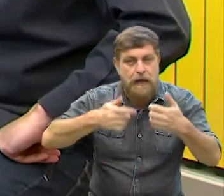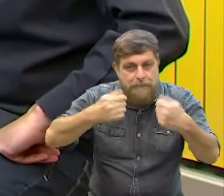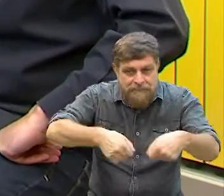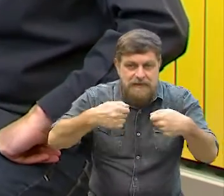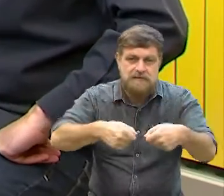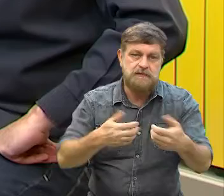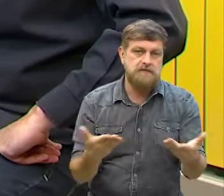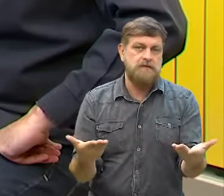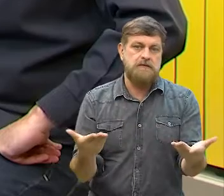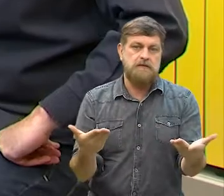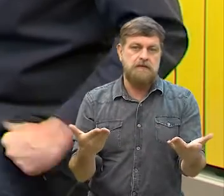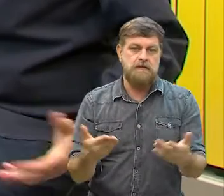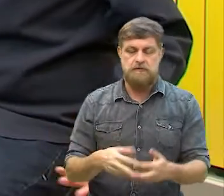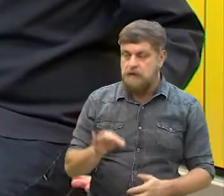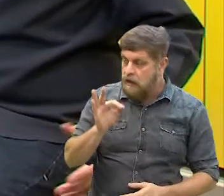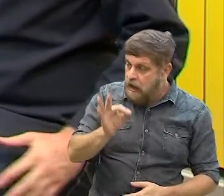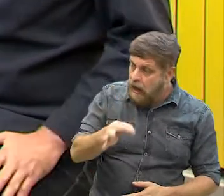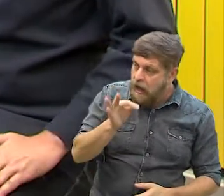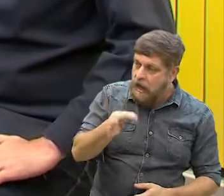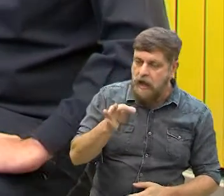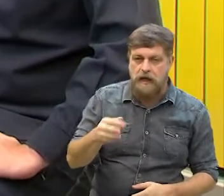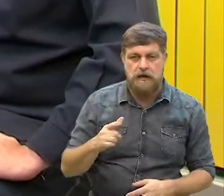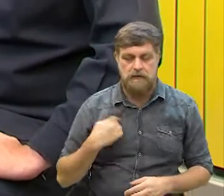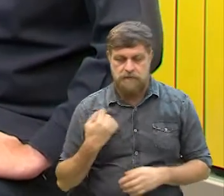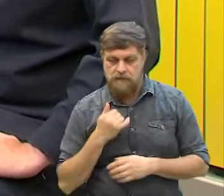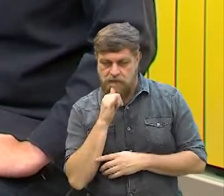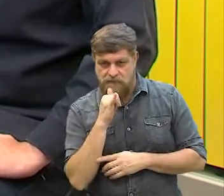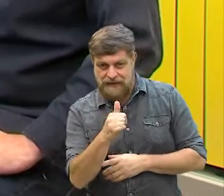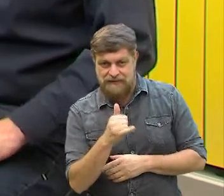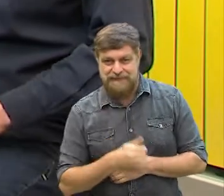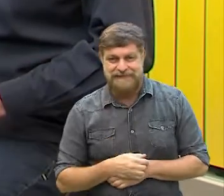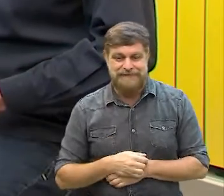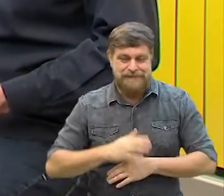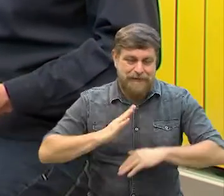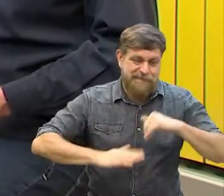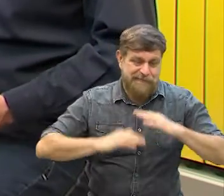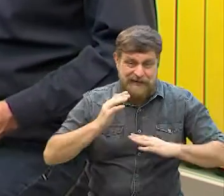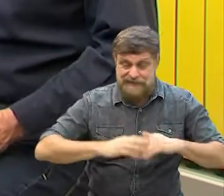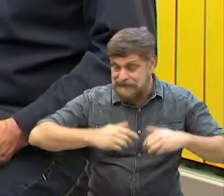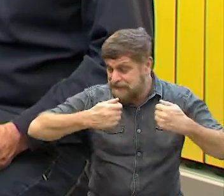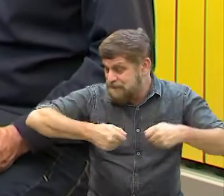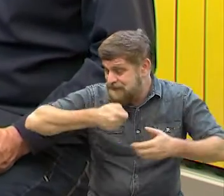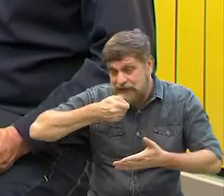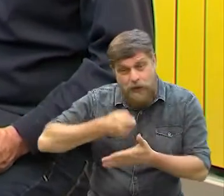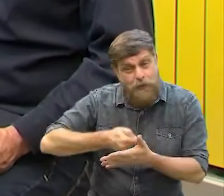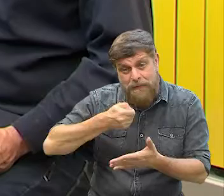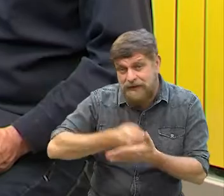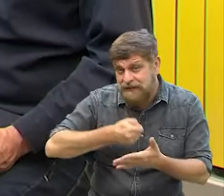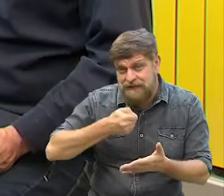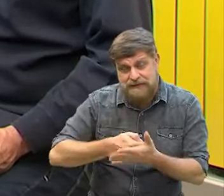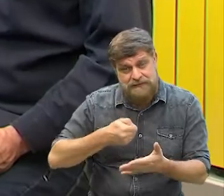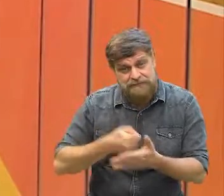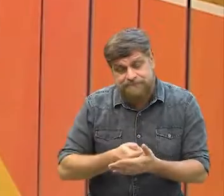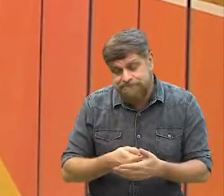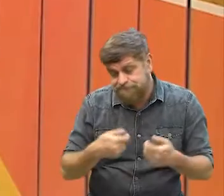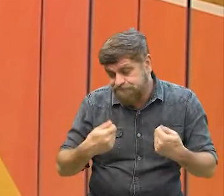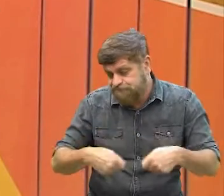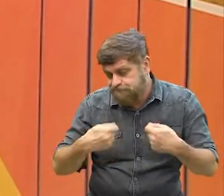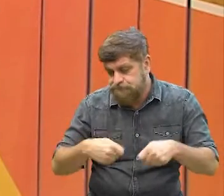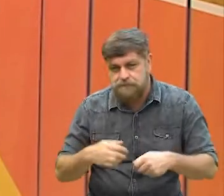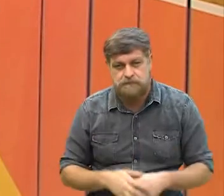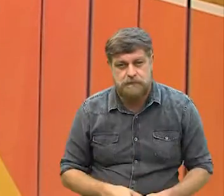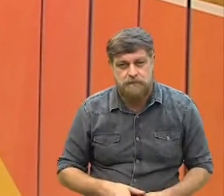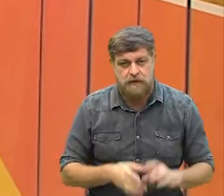necessário. Exato. Diríamos aquele mal necessário, né? É obrigatoriedade necessária. É só